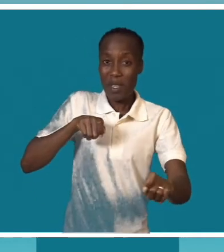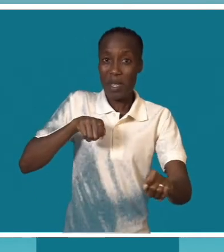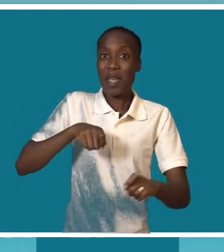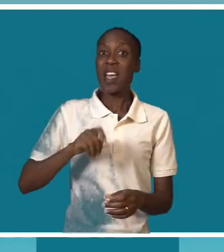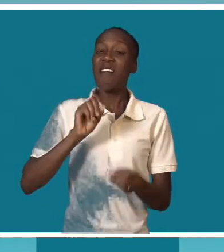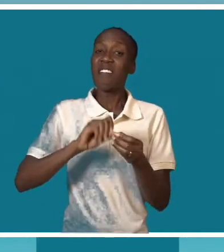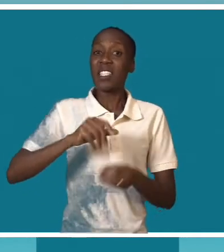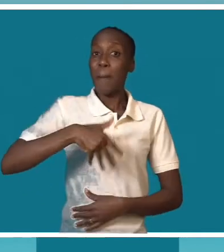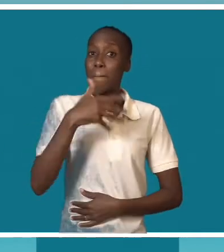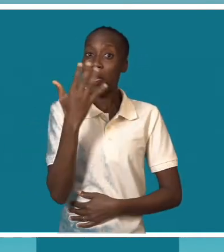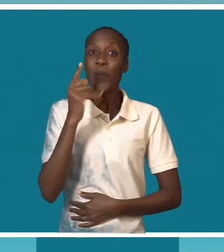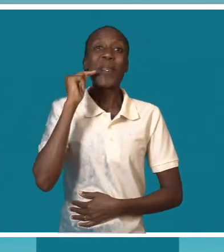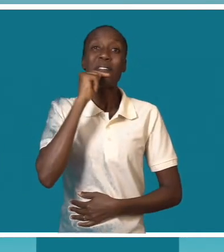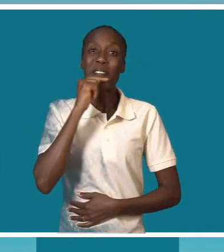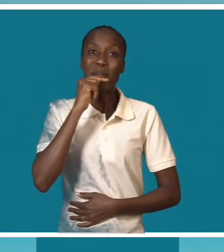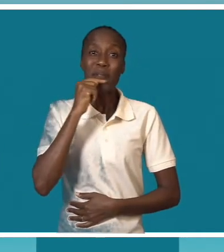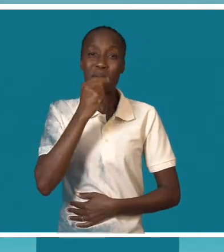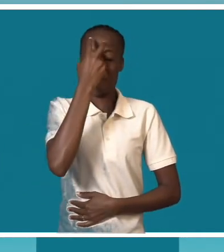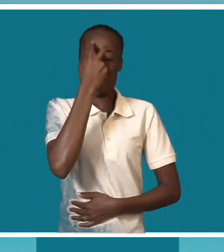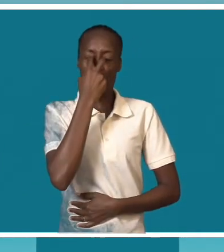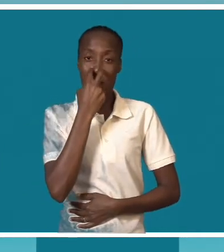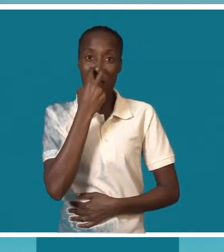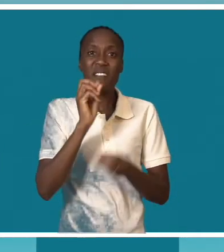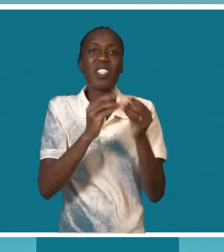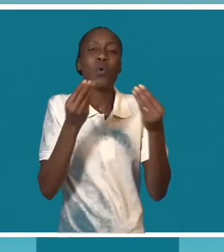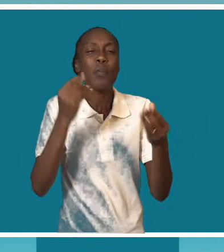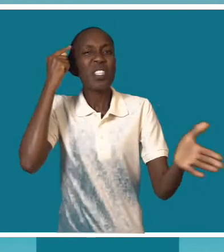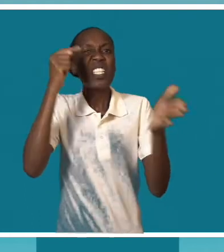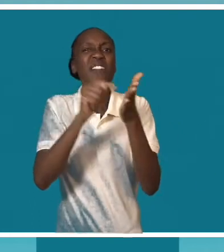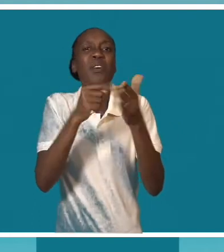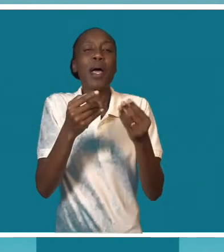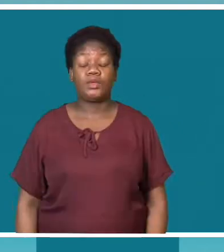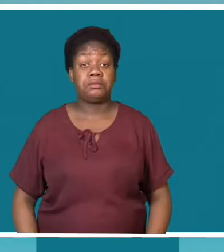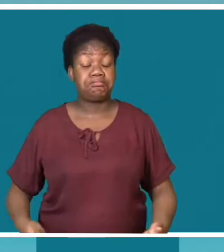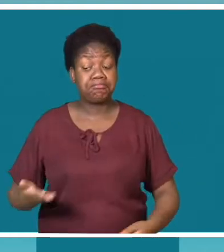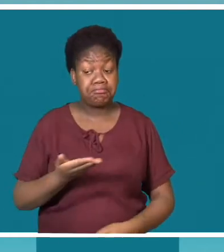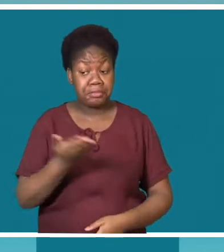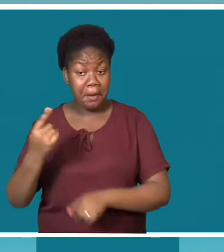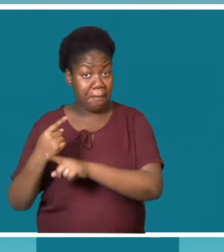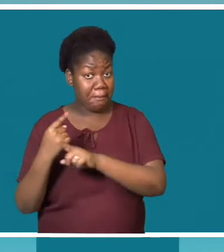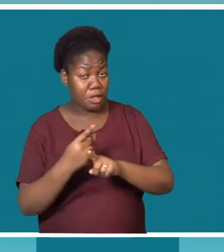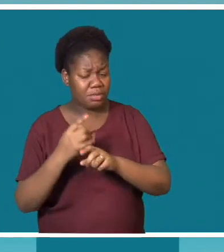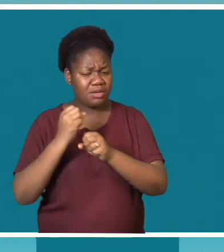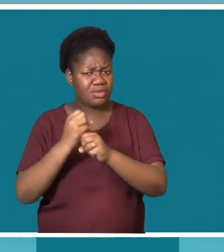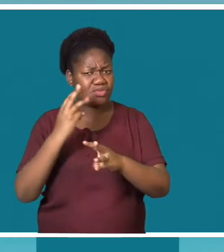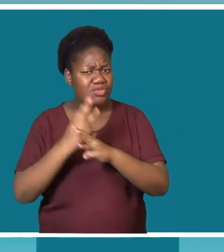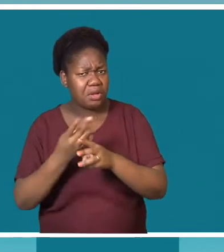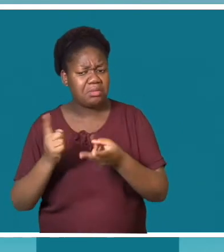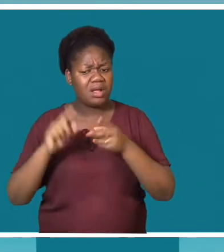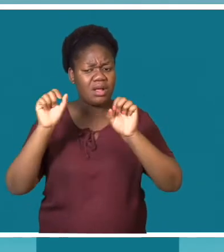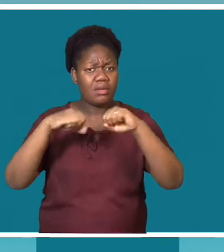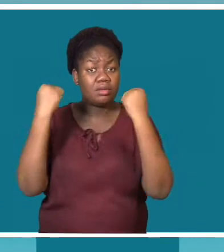vermelhas? O que isso significa? Então, nós precisamos de educar a nossa sociedade. Depois deste workshop,